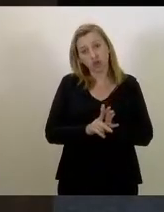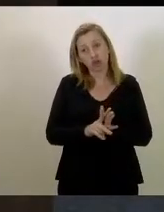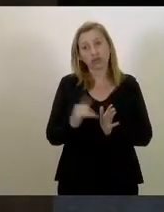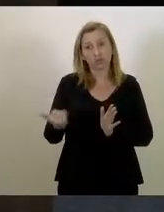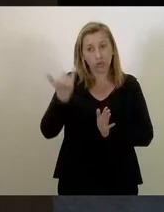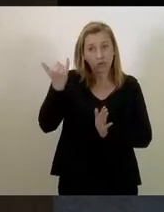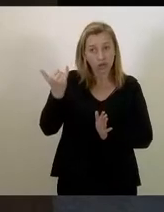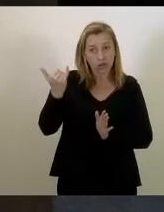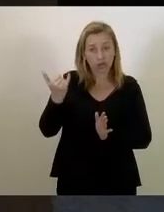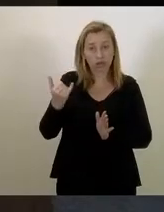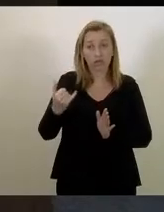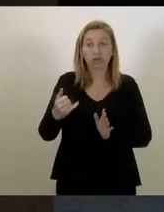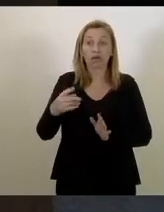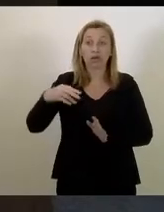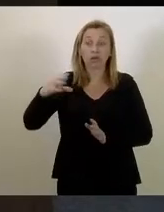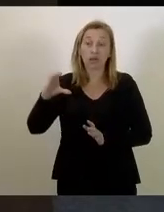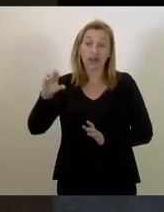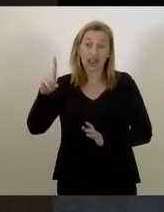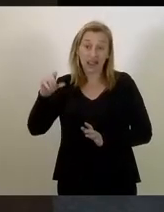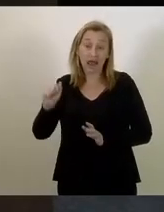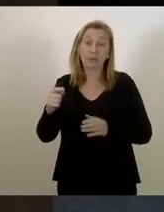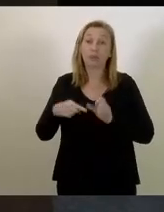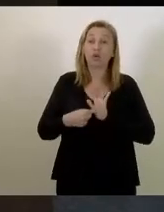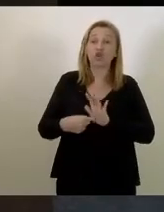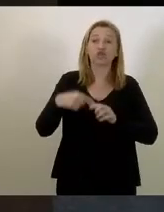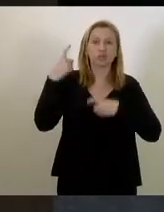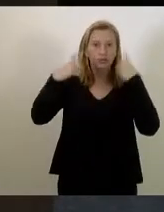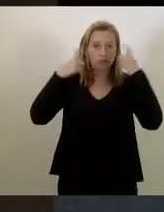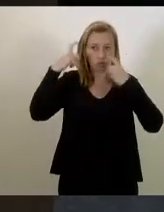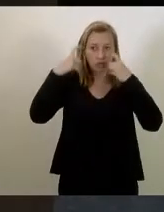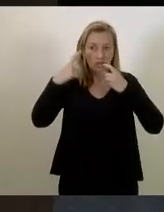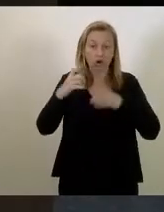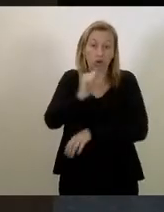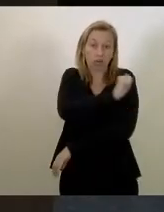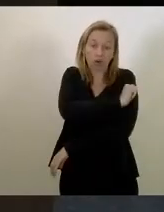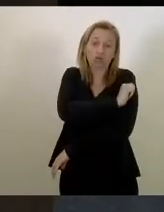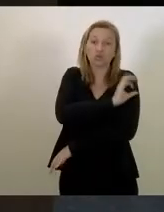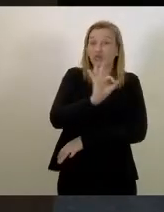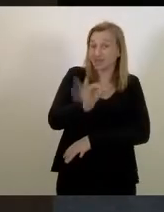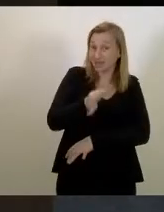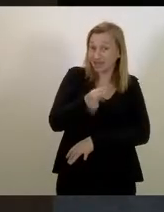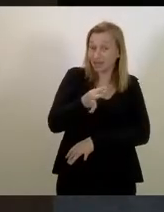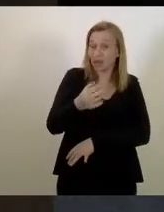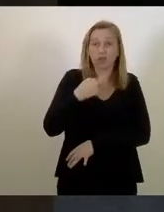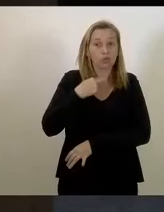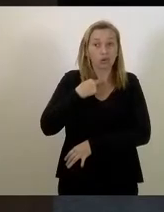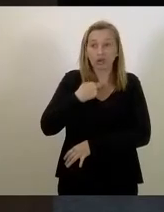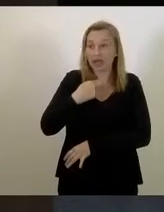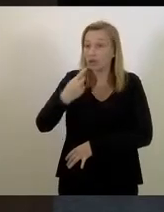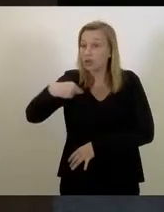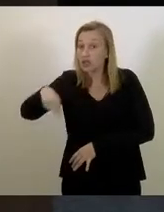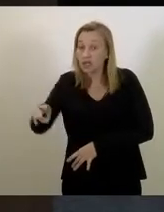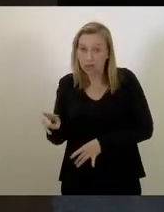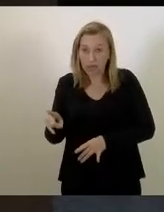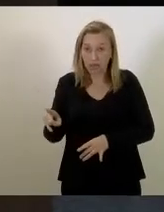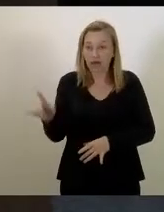demonstra preocupação com os alunos que eventualmente não puderam comparecer